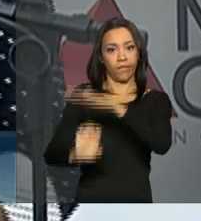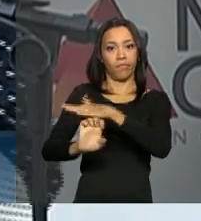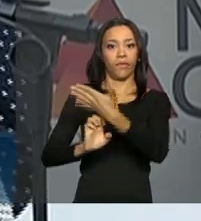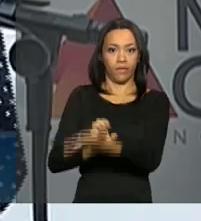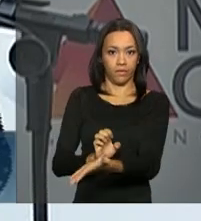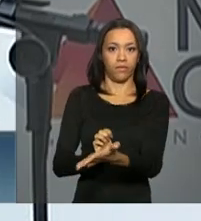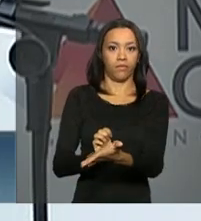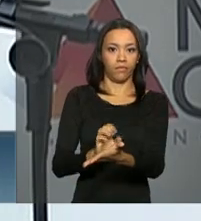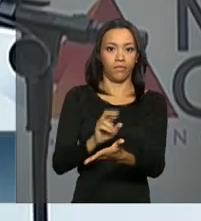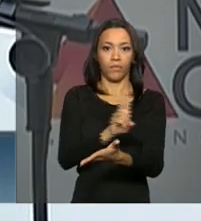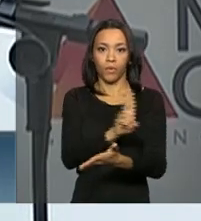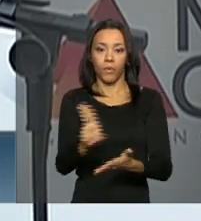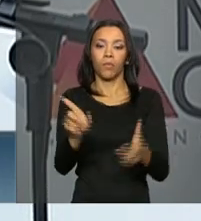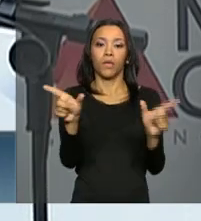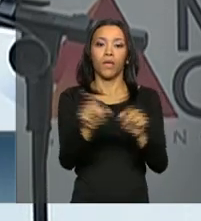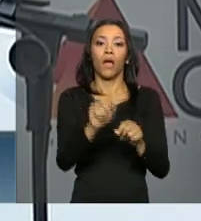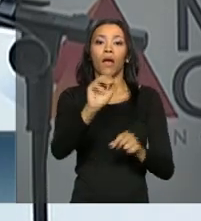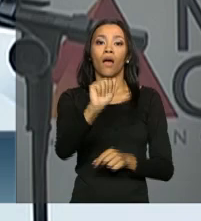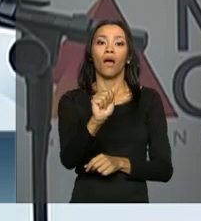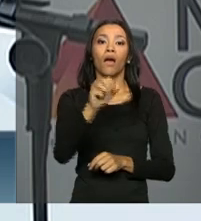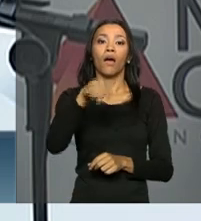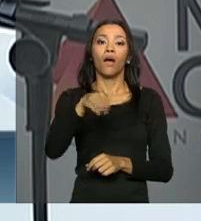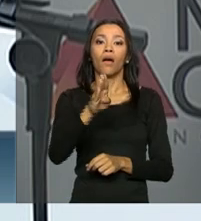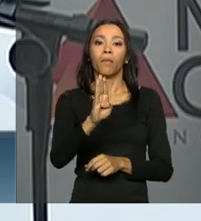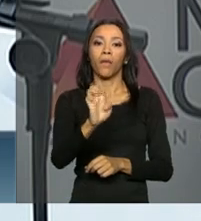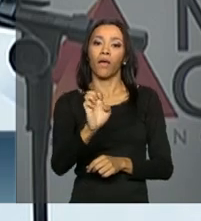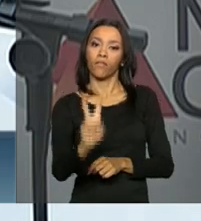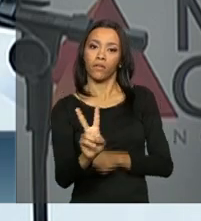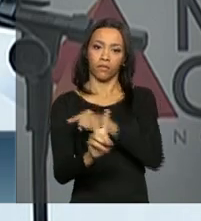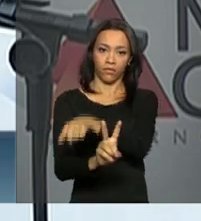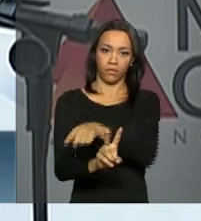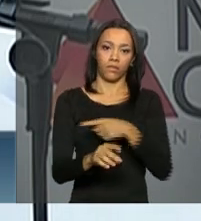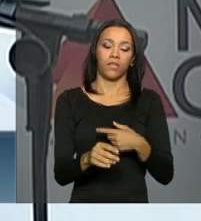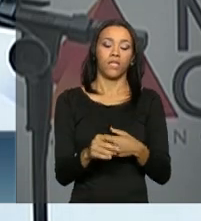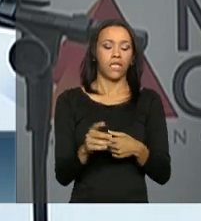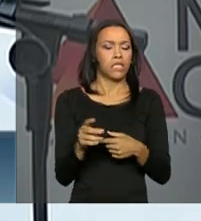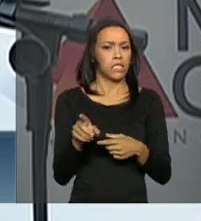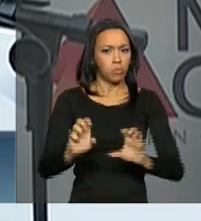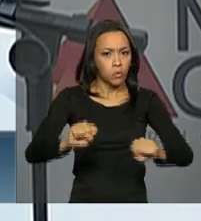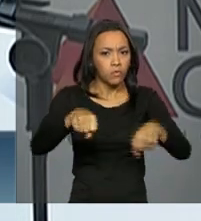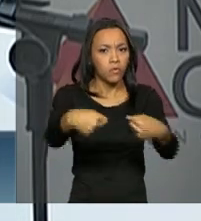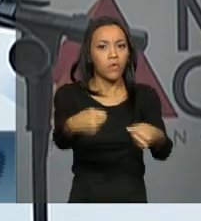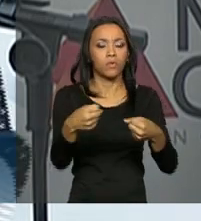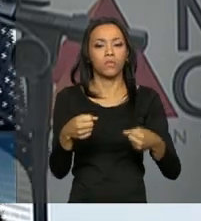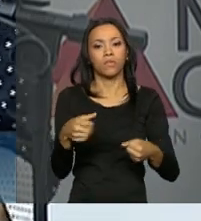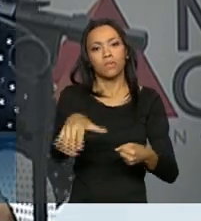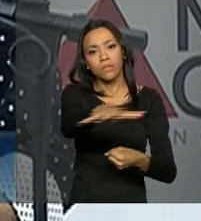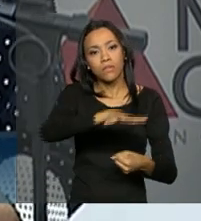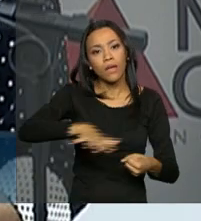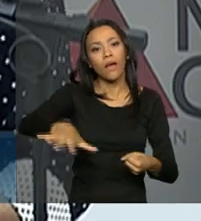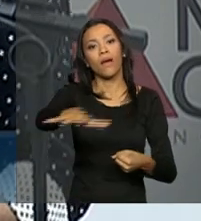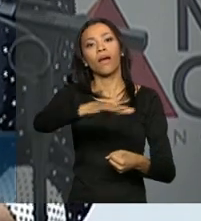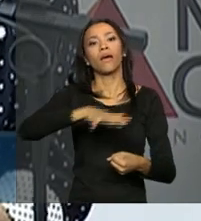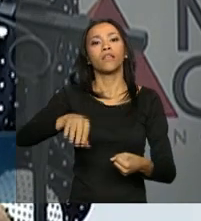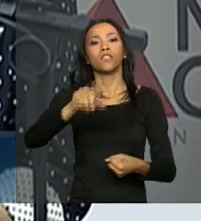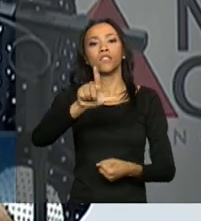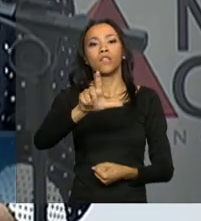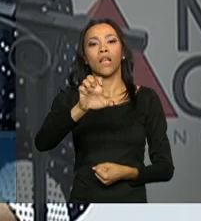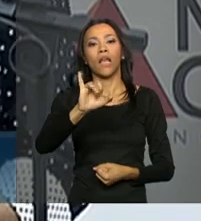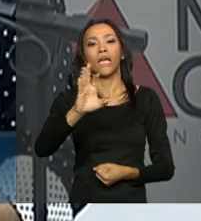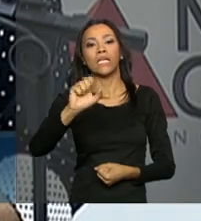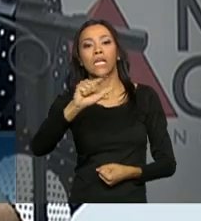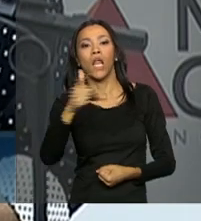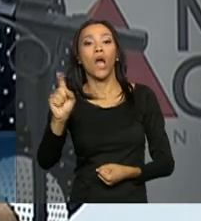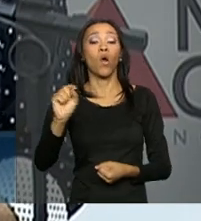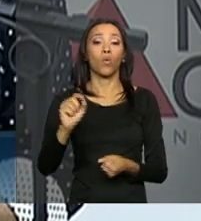só ele se combina com todo o esforço que faremos ao longo do ano nas áreas de leilões para